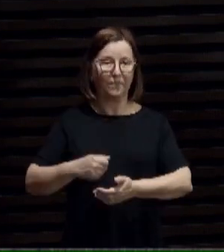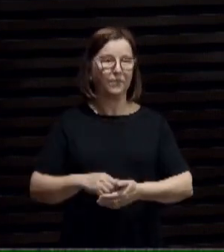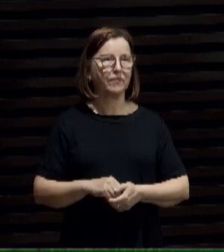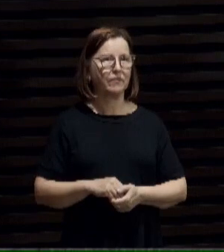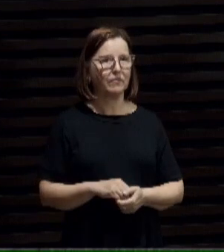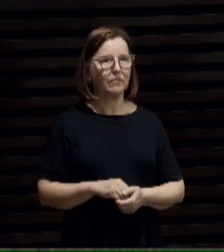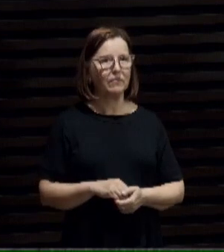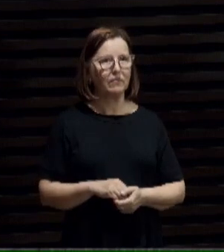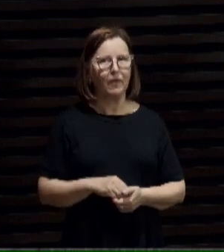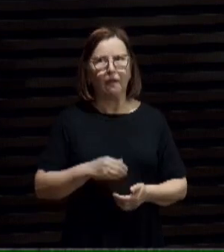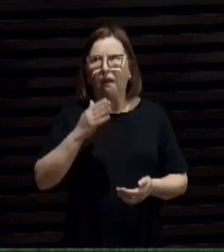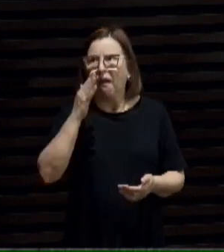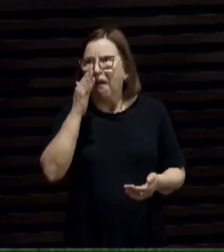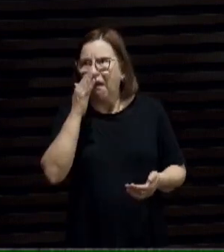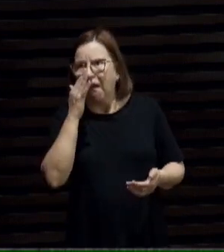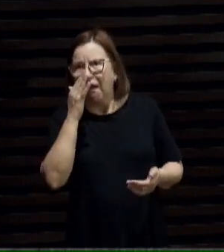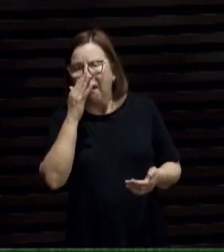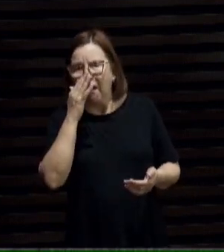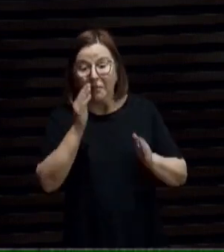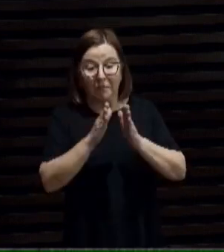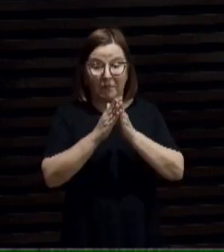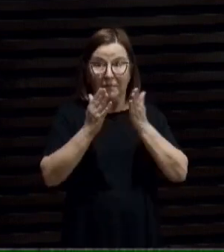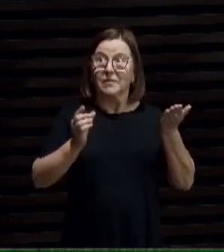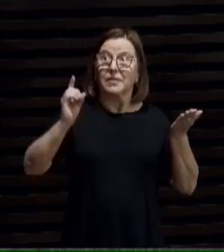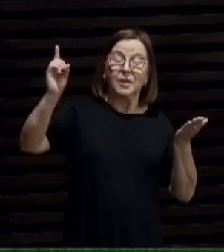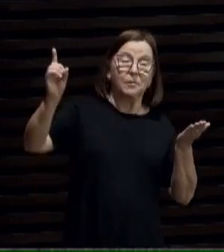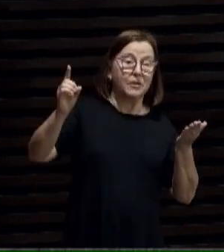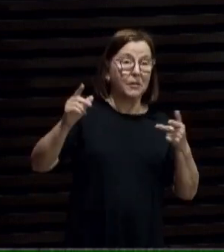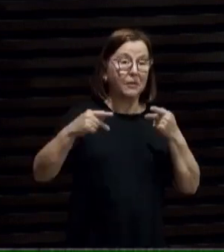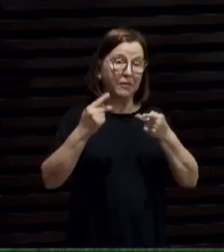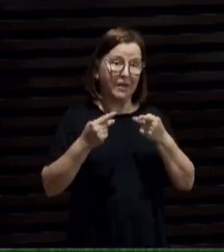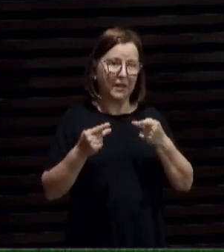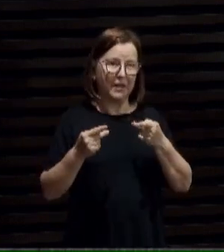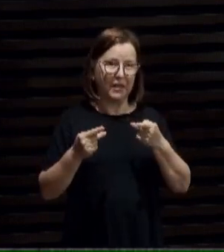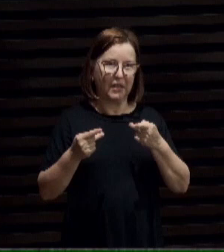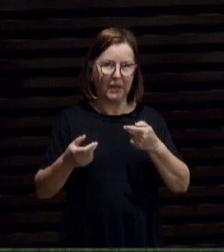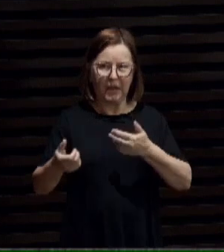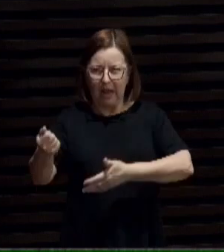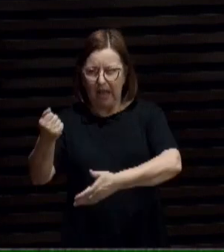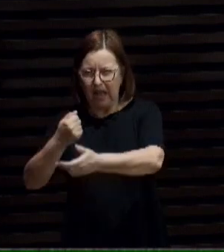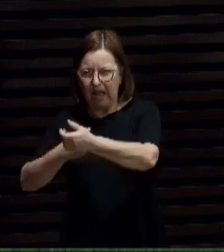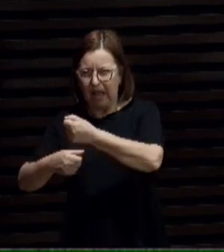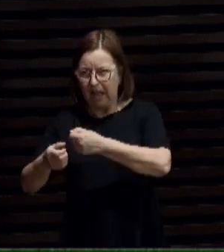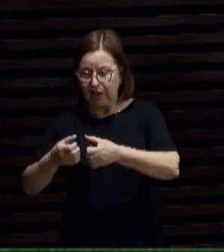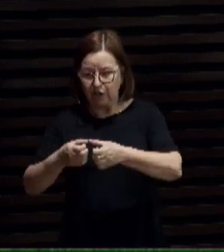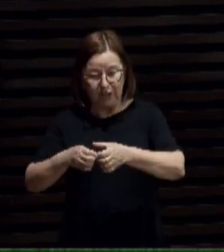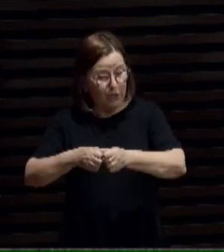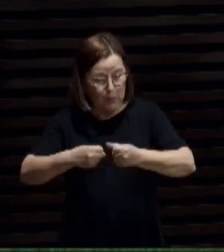Eu fico admirado com o que a Bíblia fala. É que a rede não se rompia.